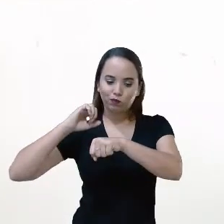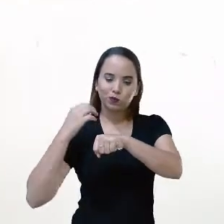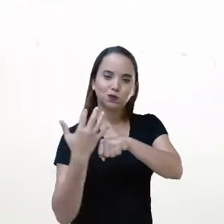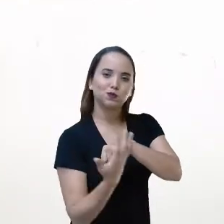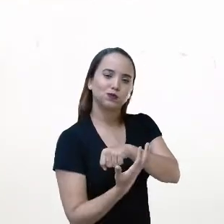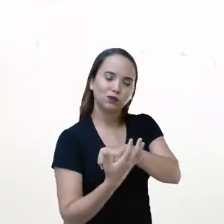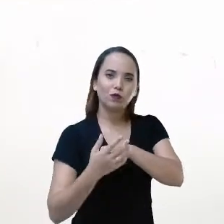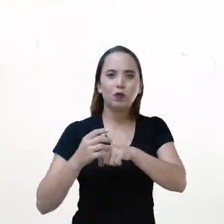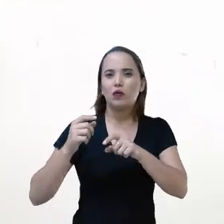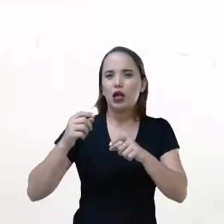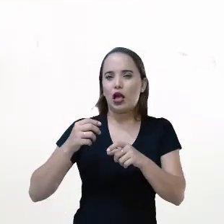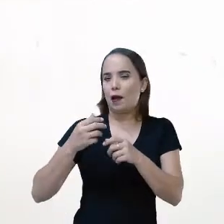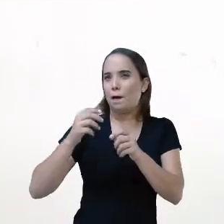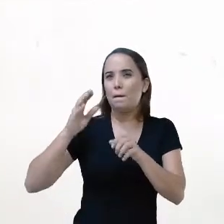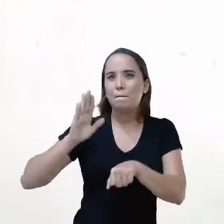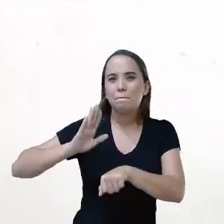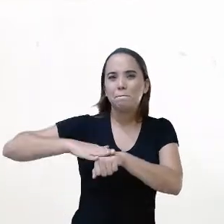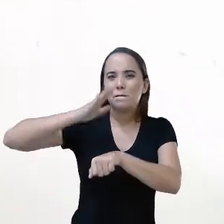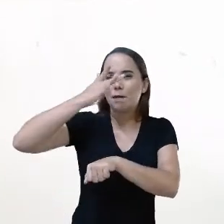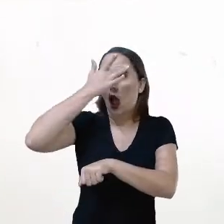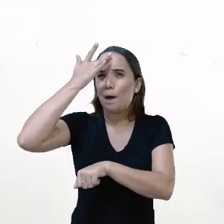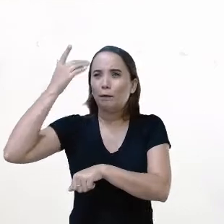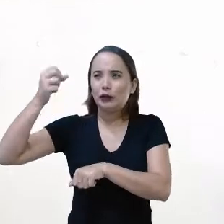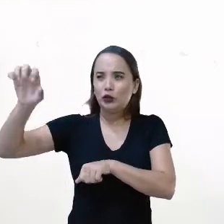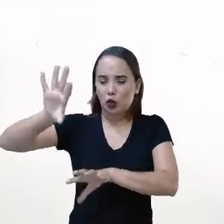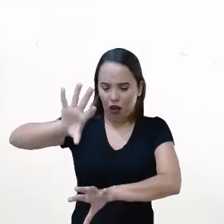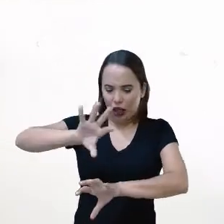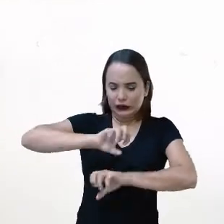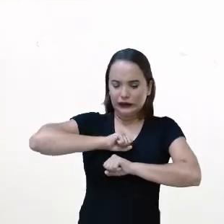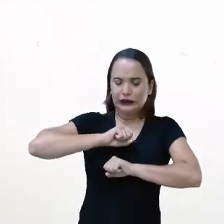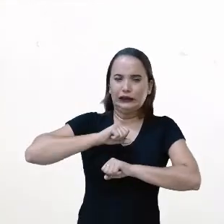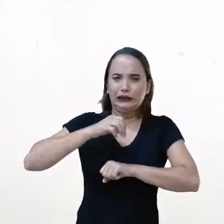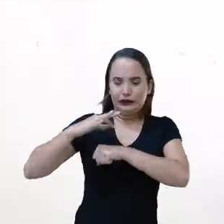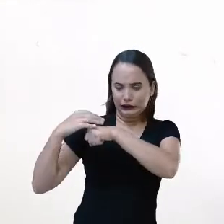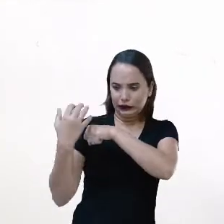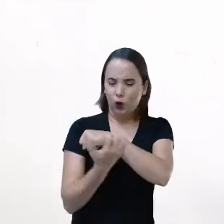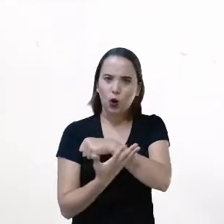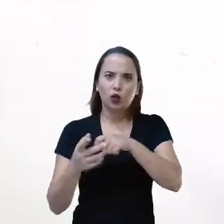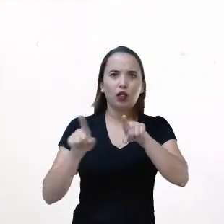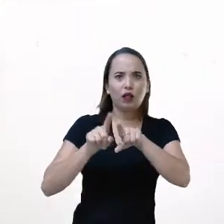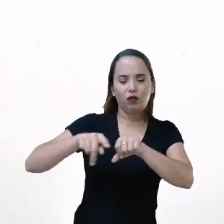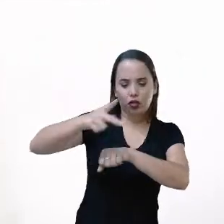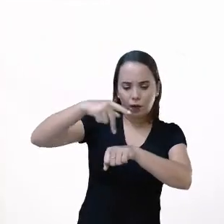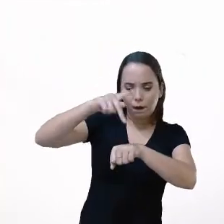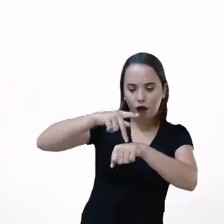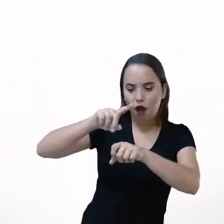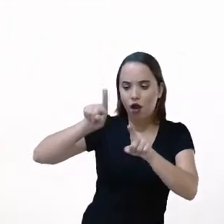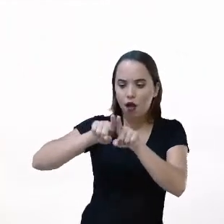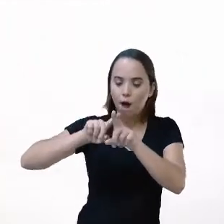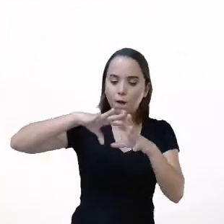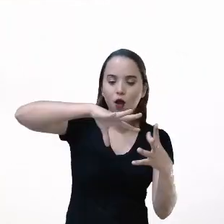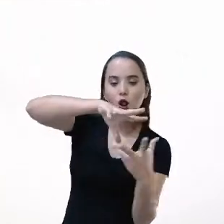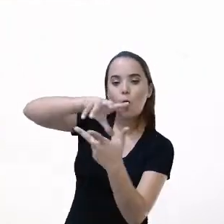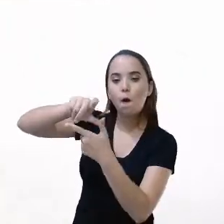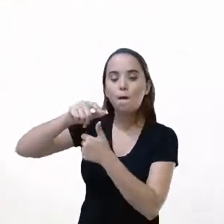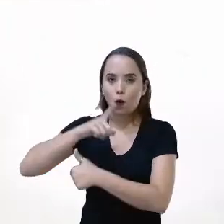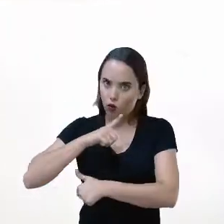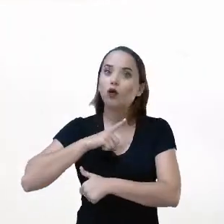casos, a diminuição por estado, no país, no mundo. Aí nós temos ali